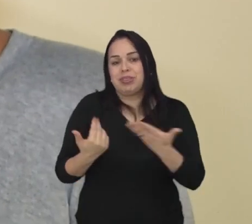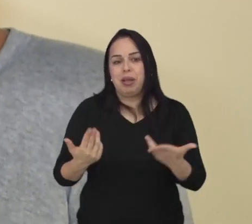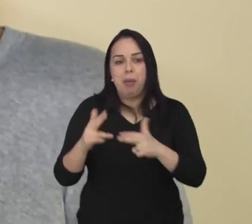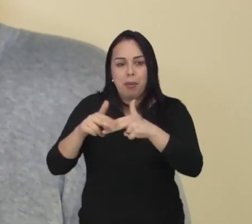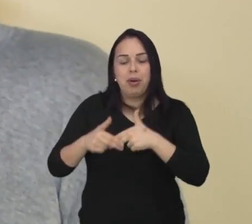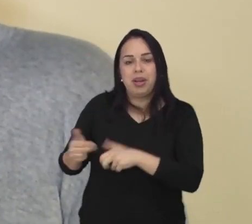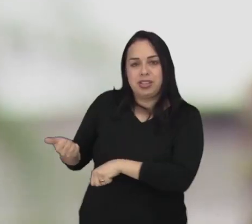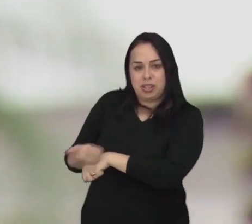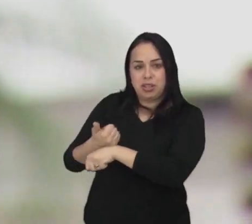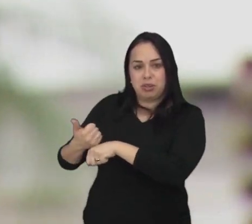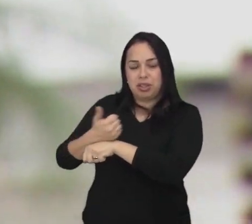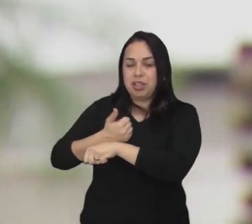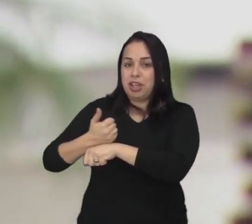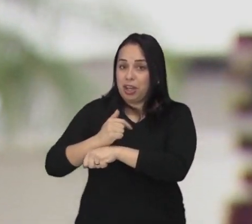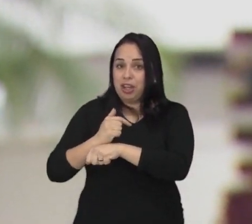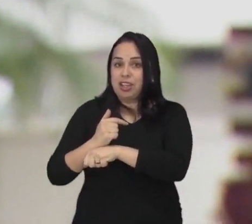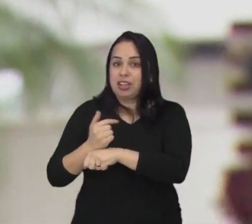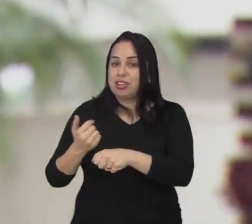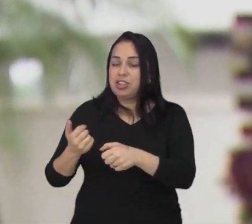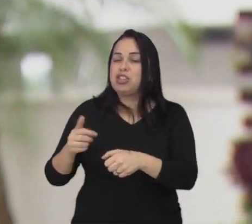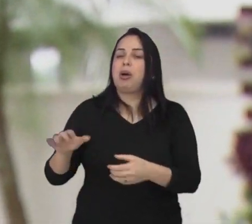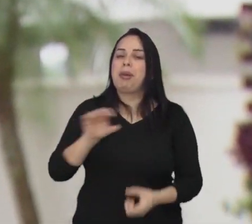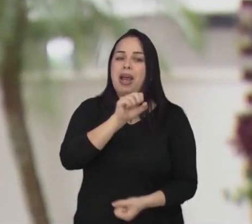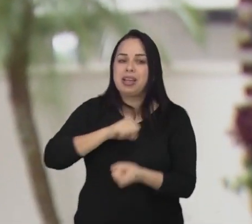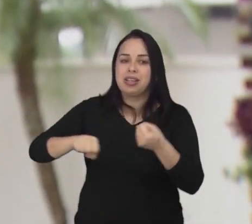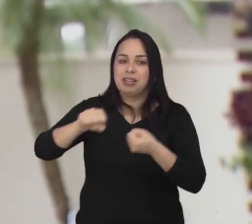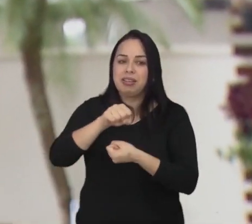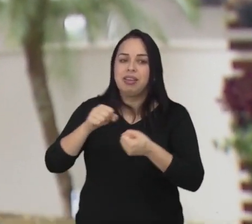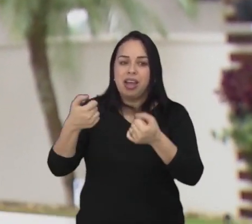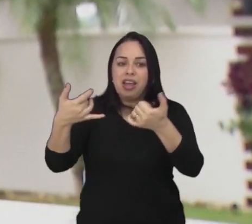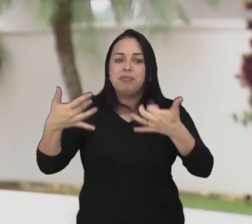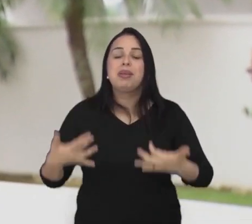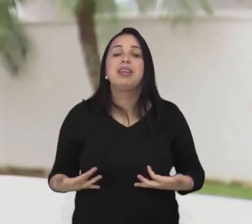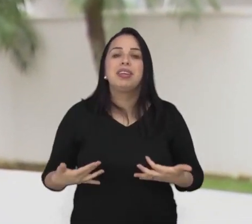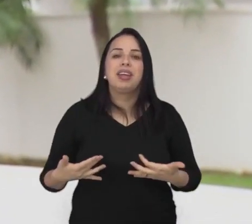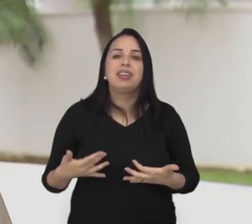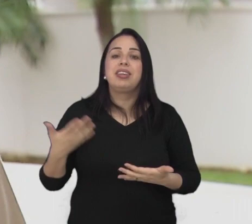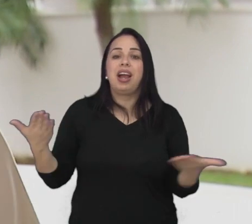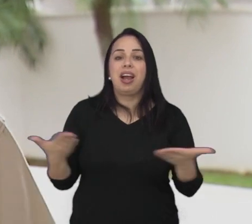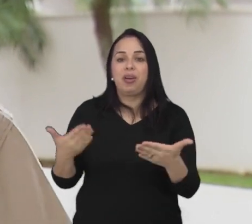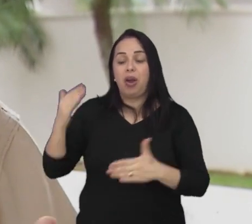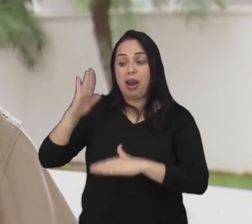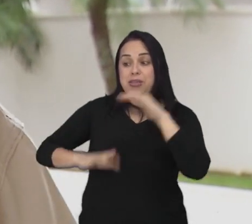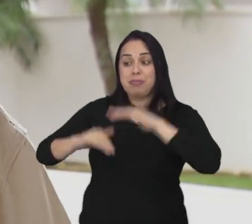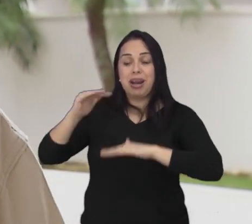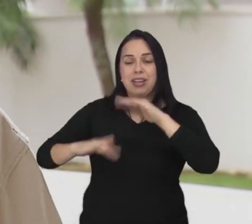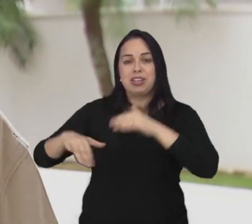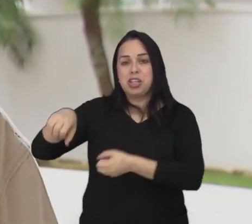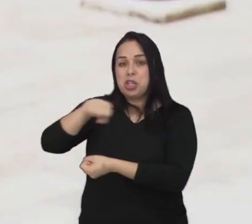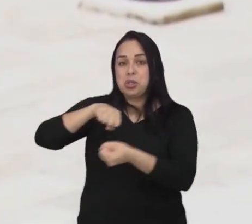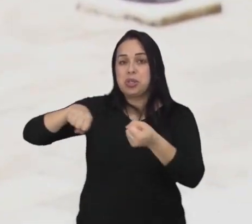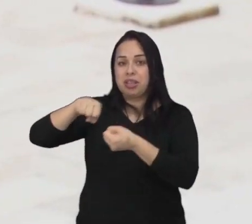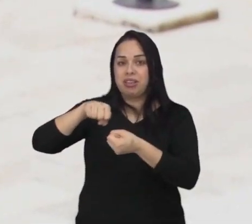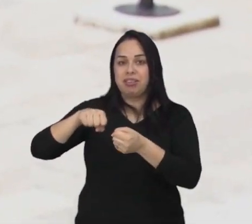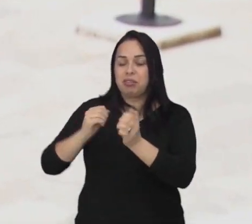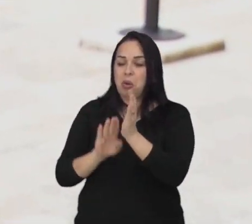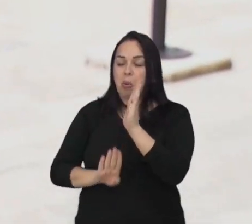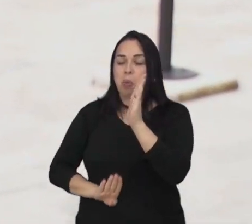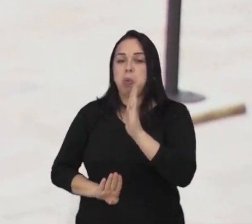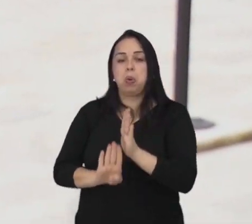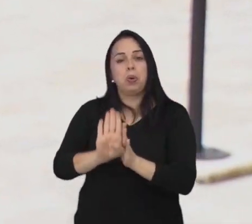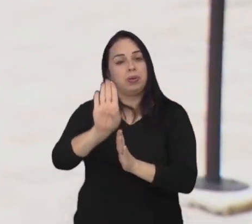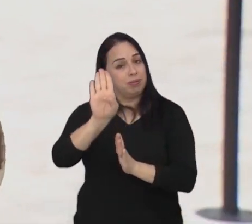dessa pessoa. O especialista em sustentabilidade destaca que a tendência é que as práticas sustentáveis